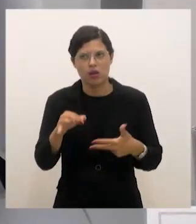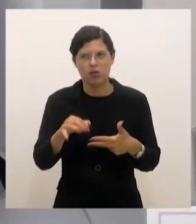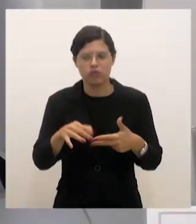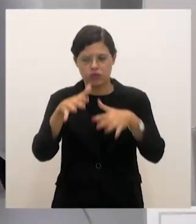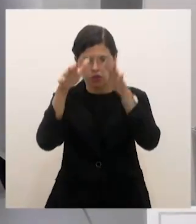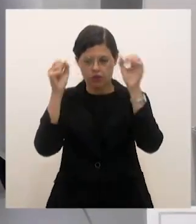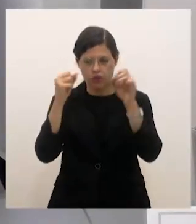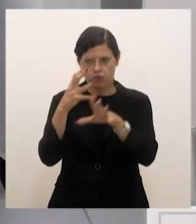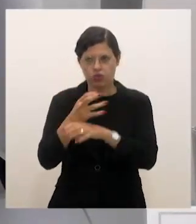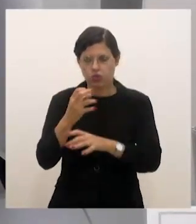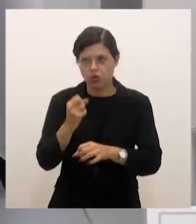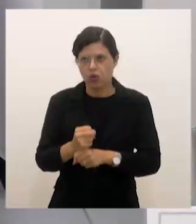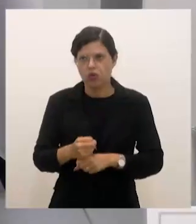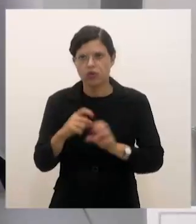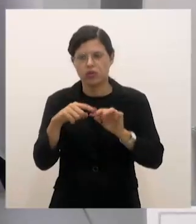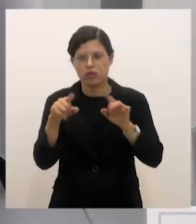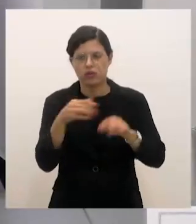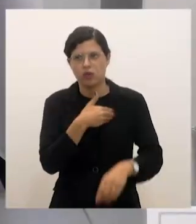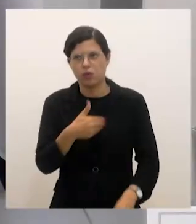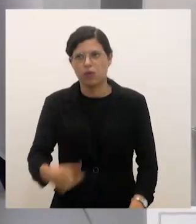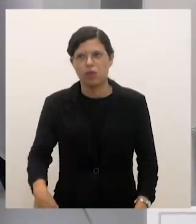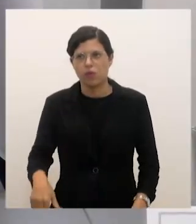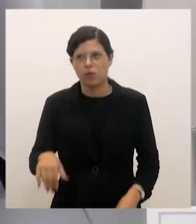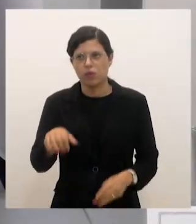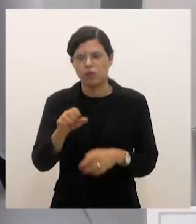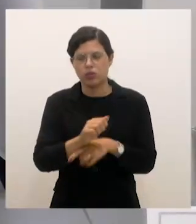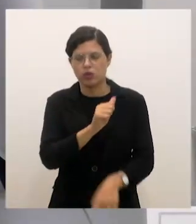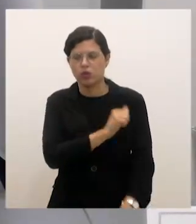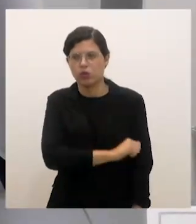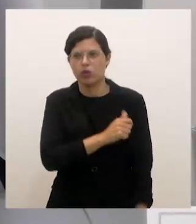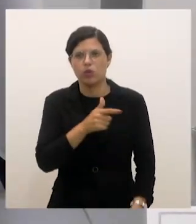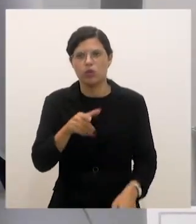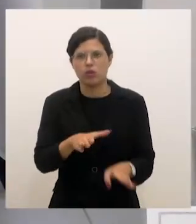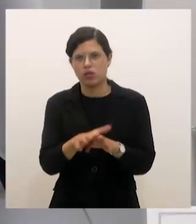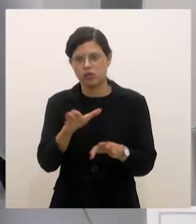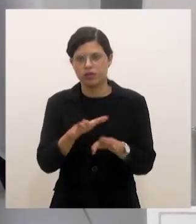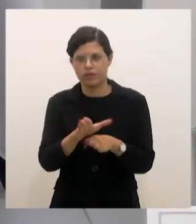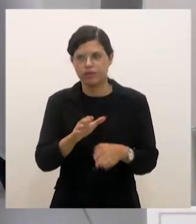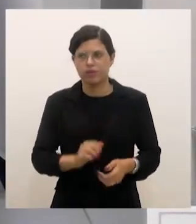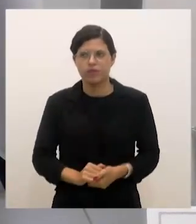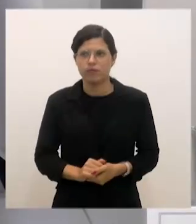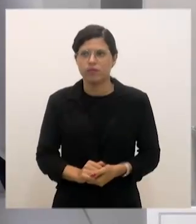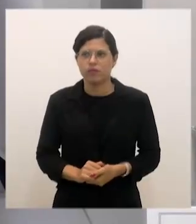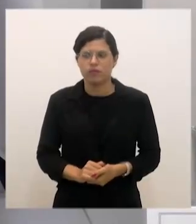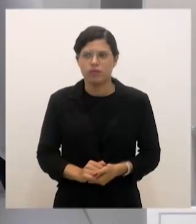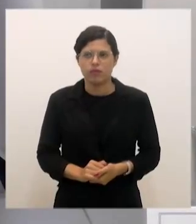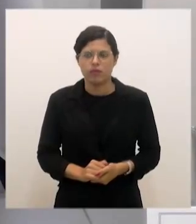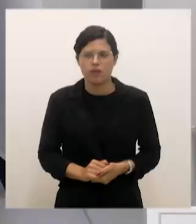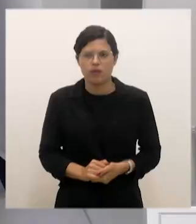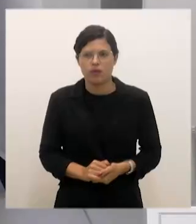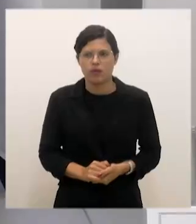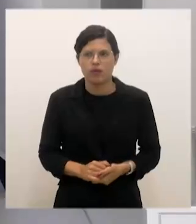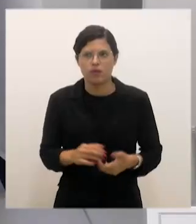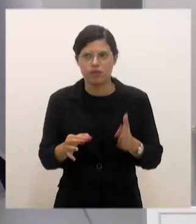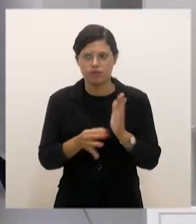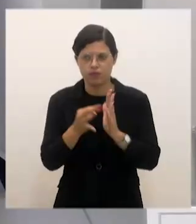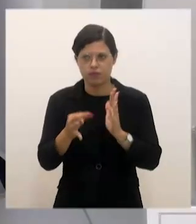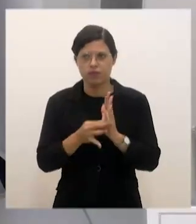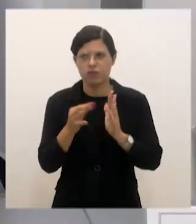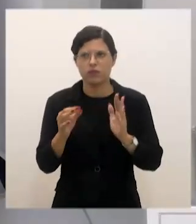de Contas e dos servidores públicos estatutários do Estado do Rio de Janeiro e dá outras providências. O parecer é